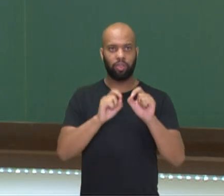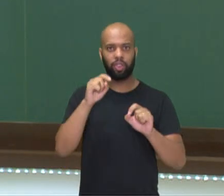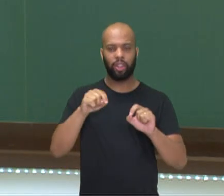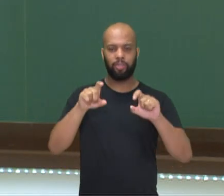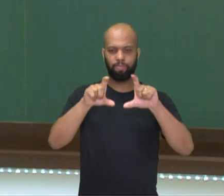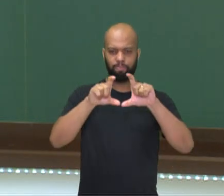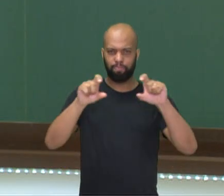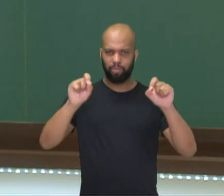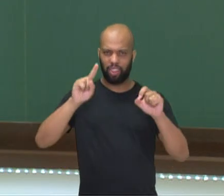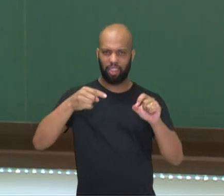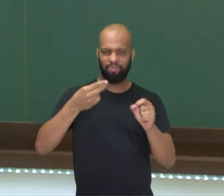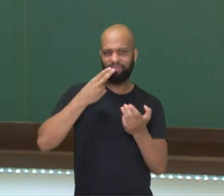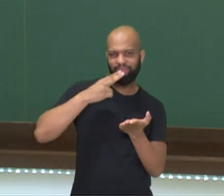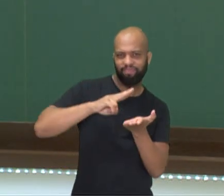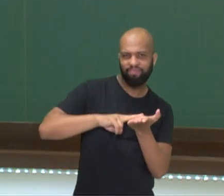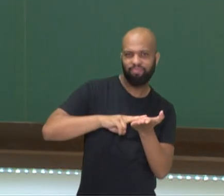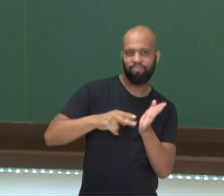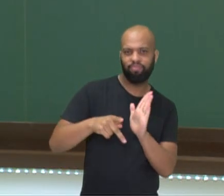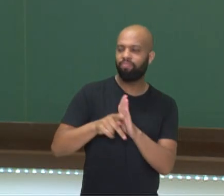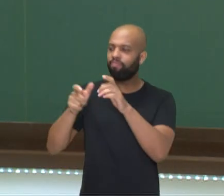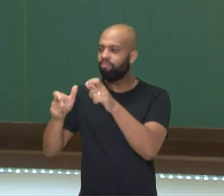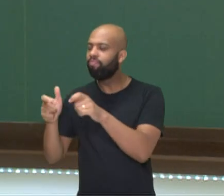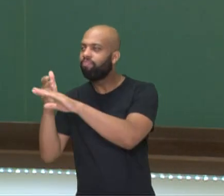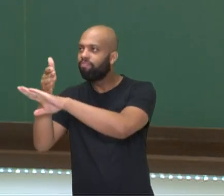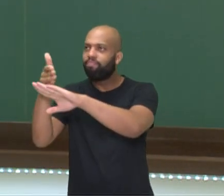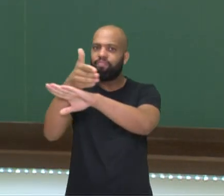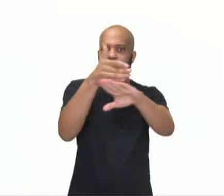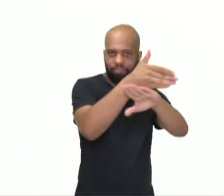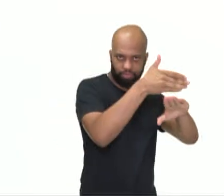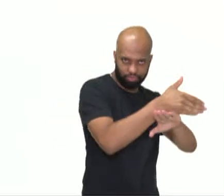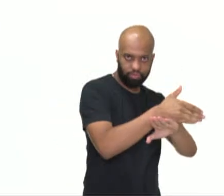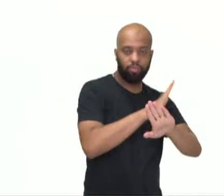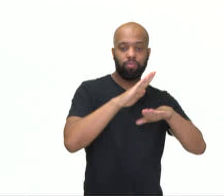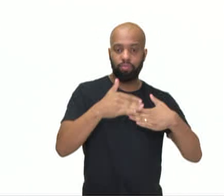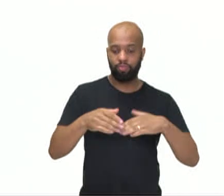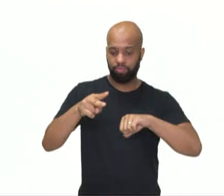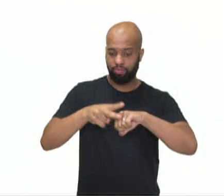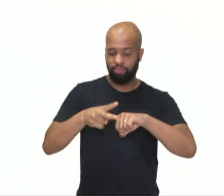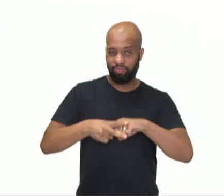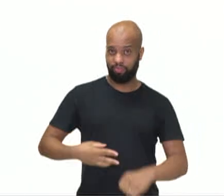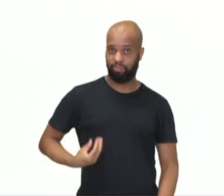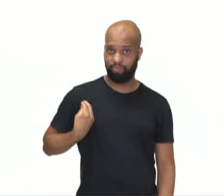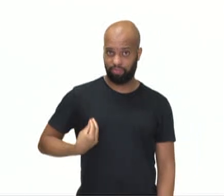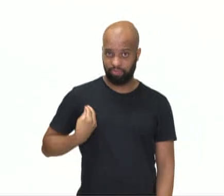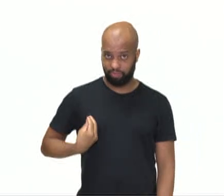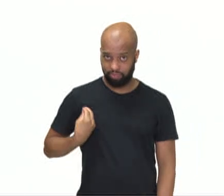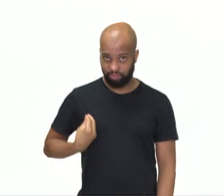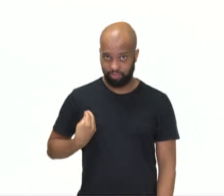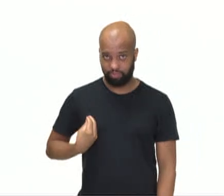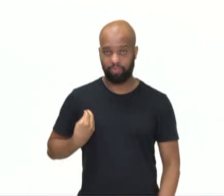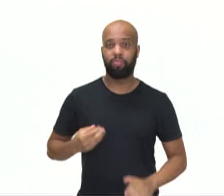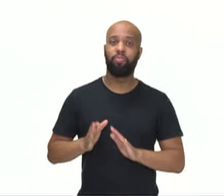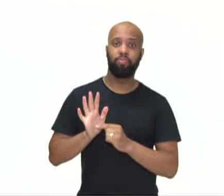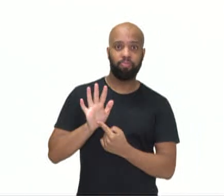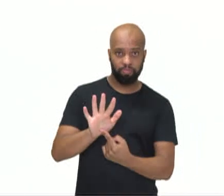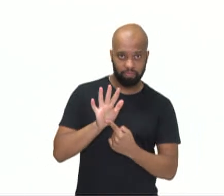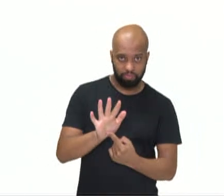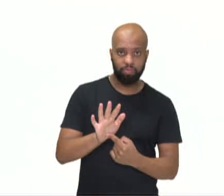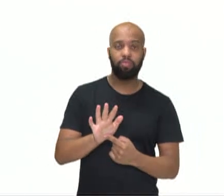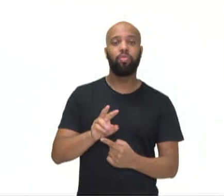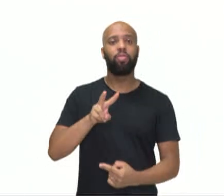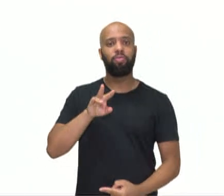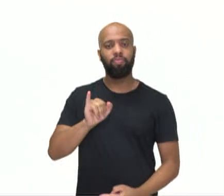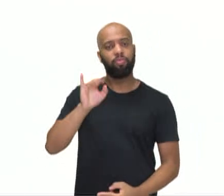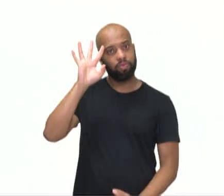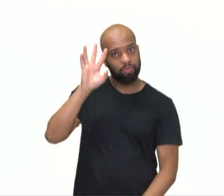cartão postal. O verbo ser em presente de indicativo e suas funções. E os objetivos: compreender